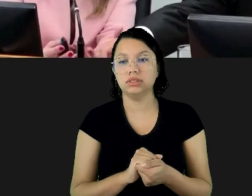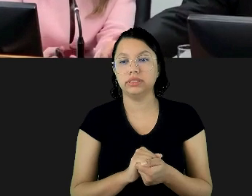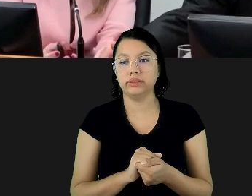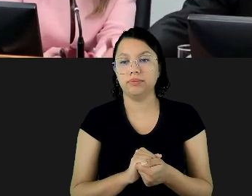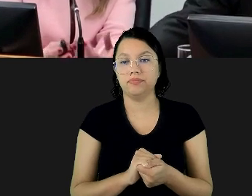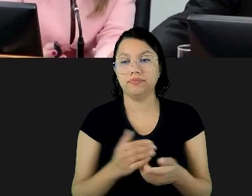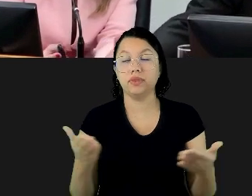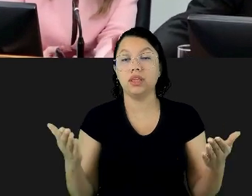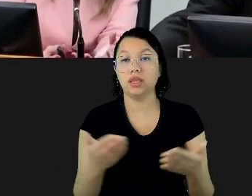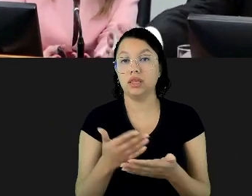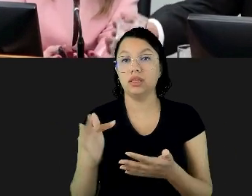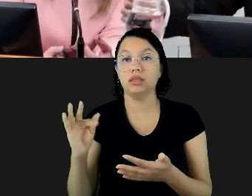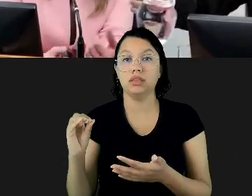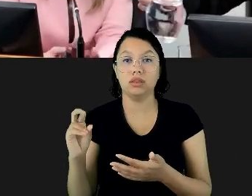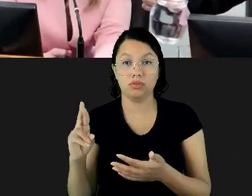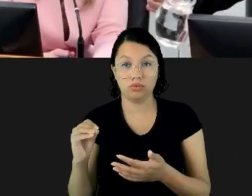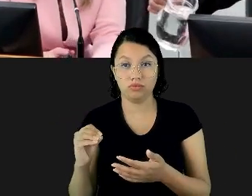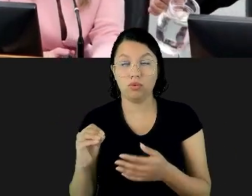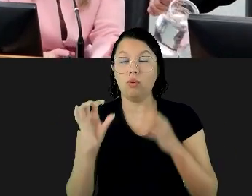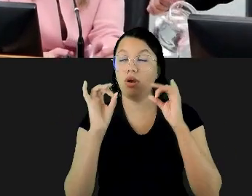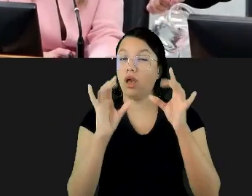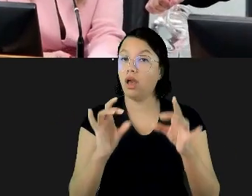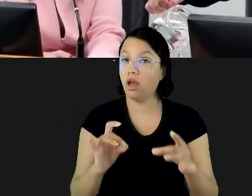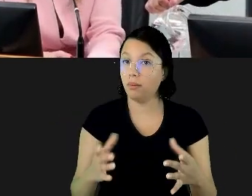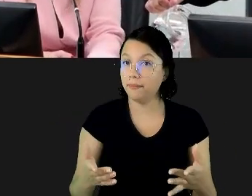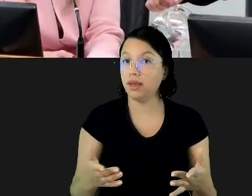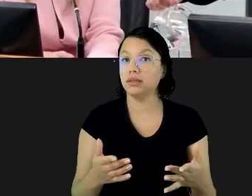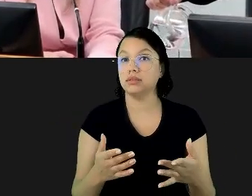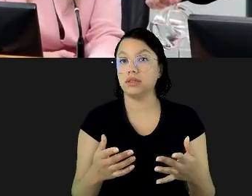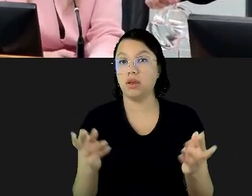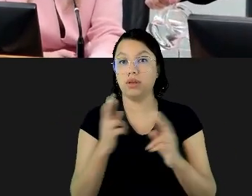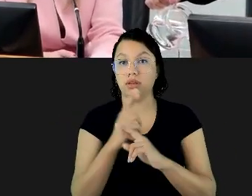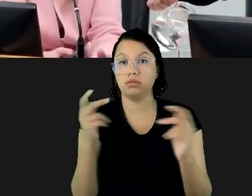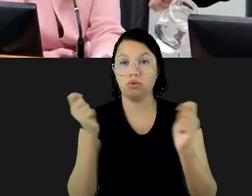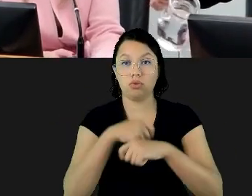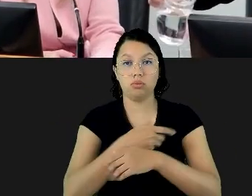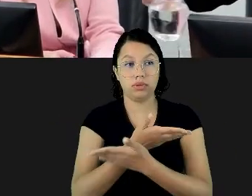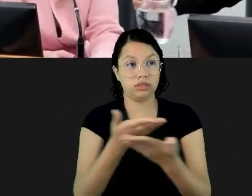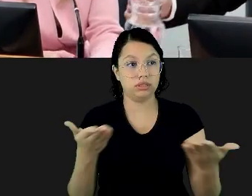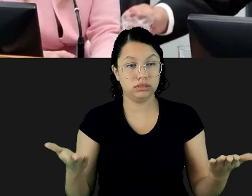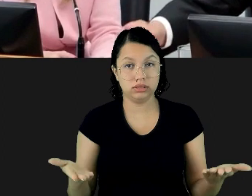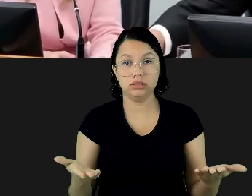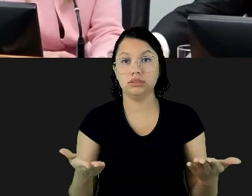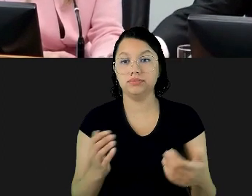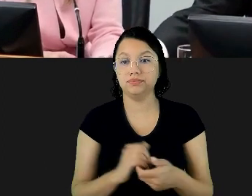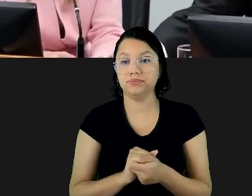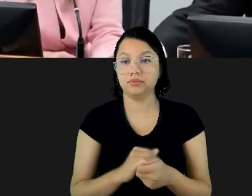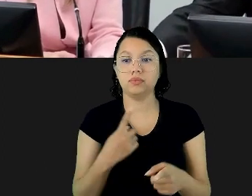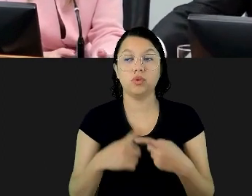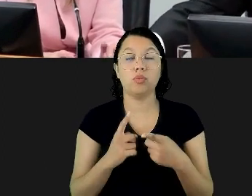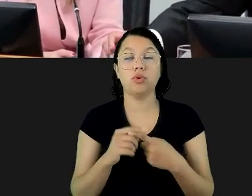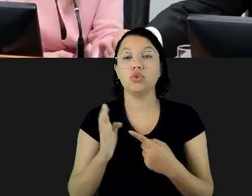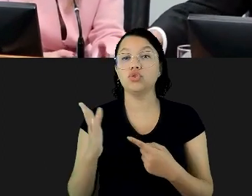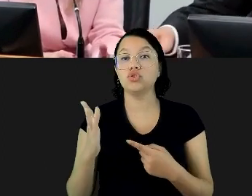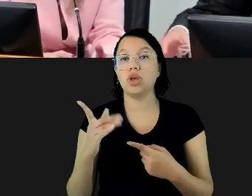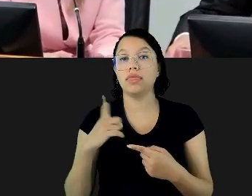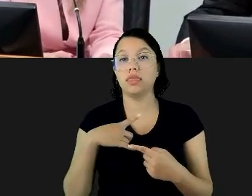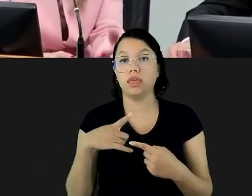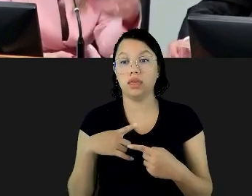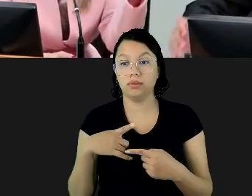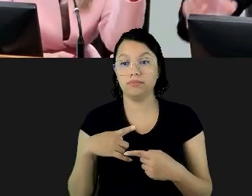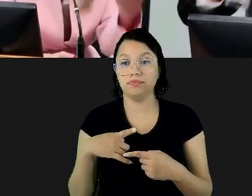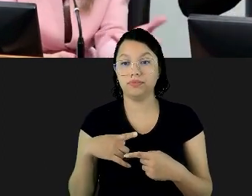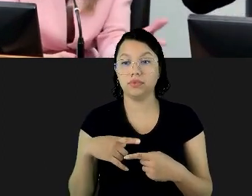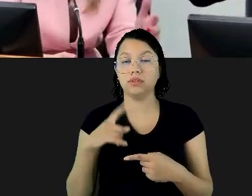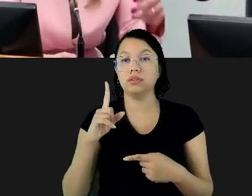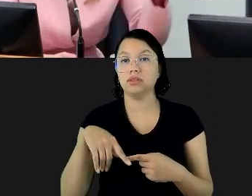ser, pelas suas competências, impactada e porque já tem liderado pautas importantes por intermédio da